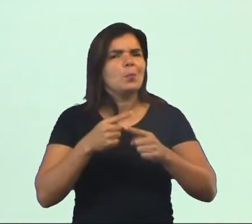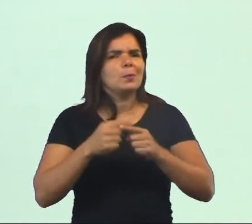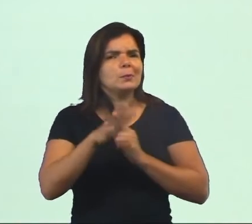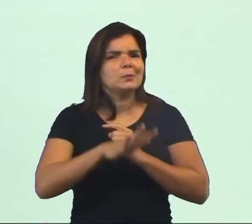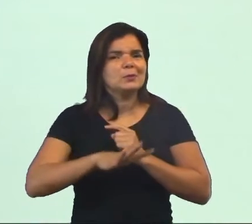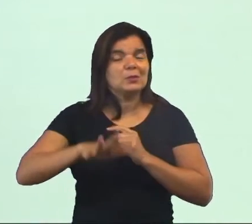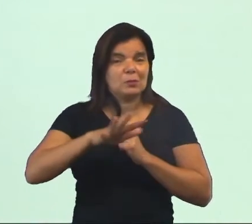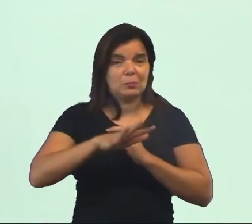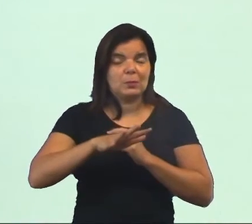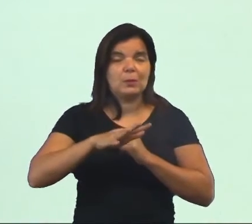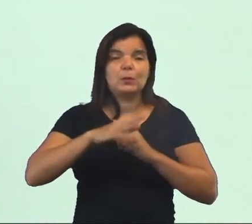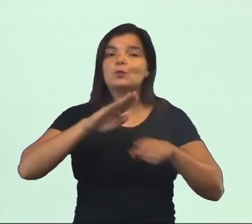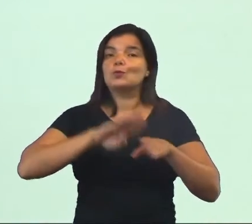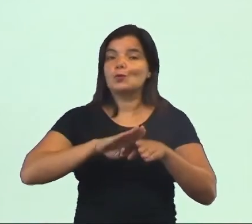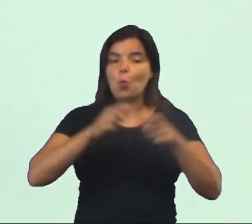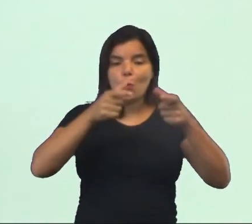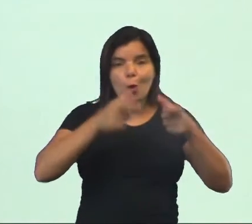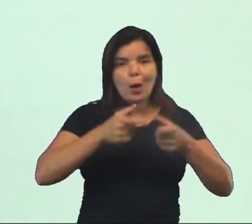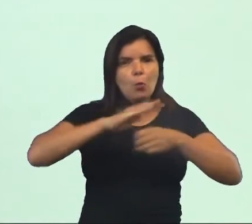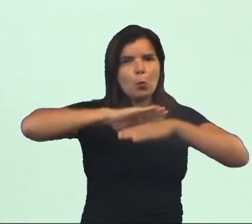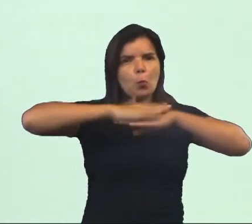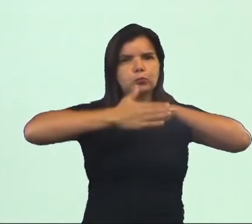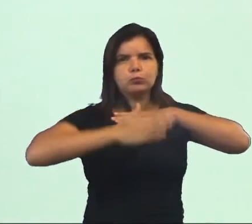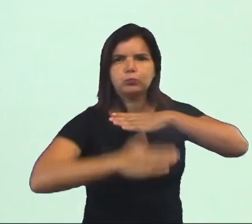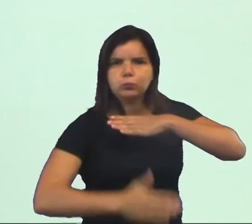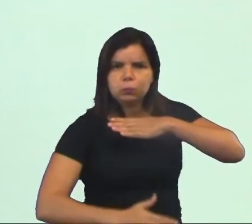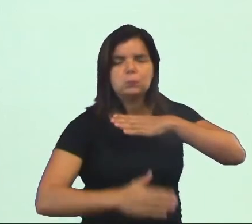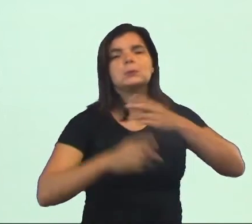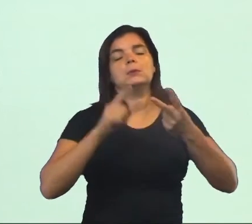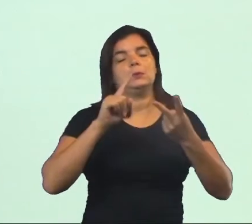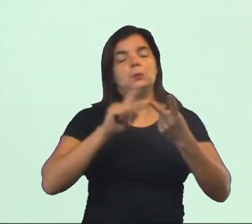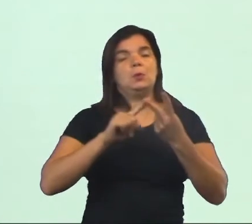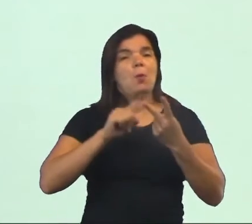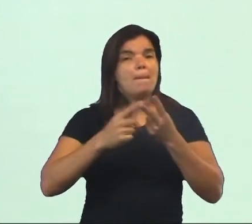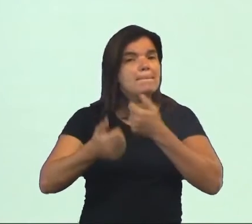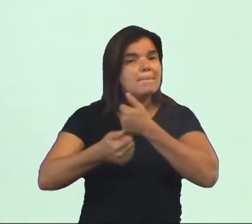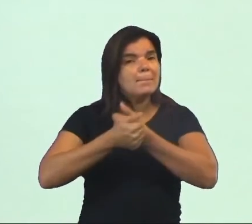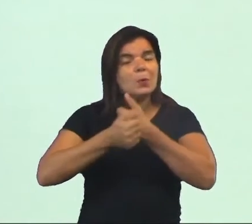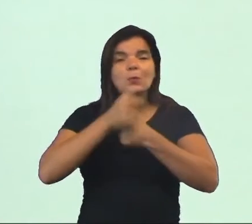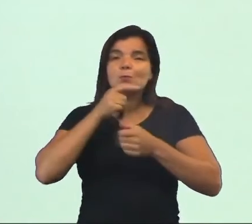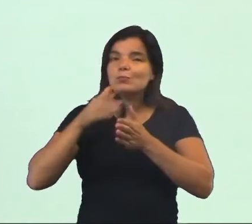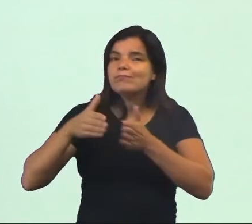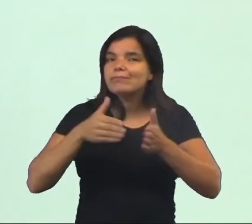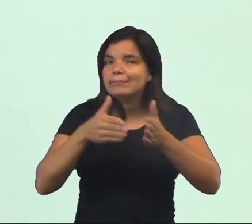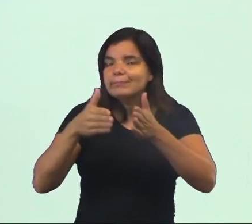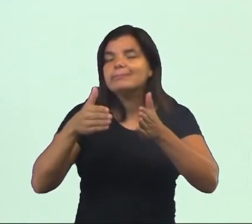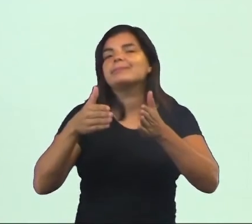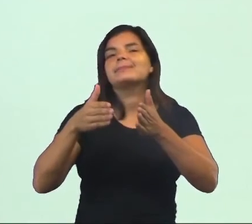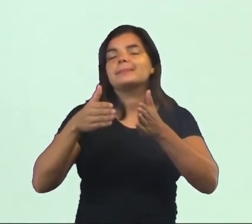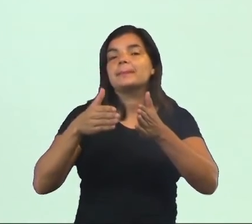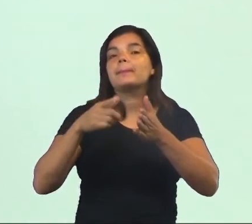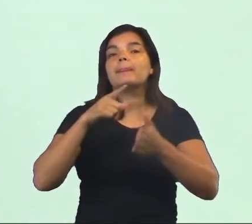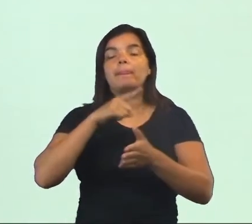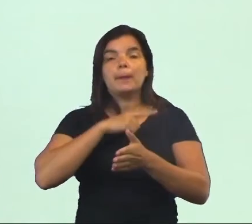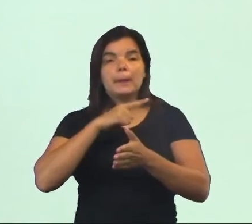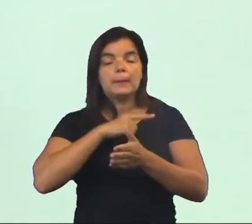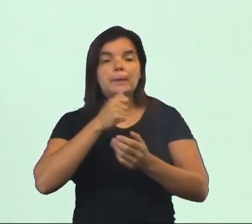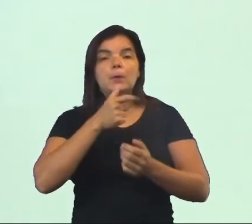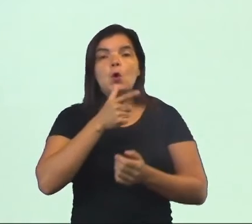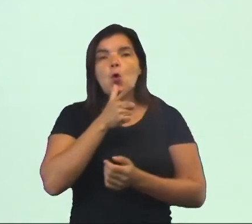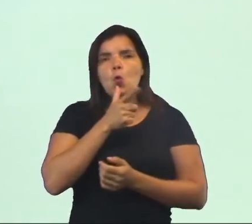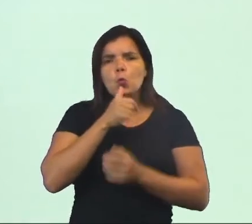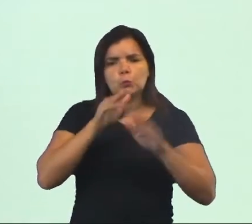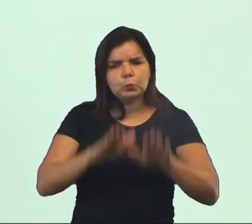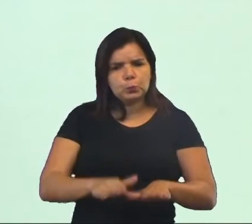geralmente são áreas de desmoronamento, geralmente são áreas muito próximo a rios, né? Então, quando há